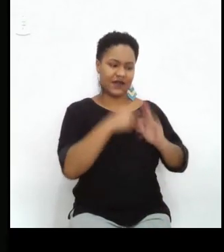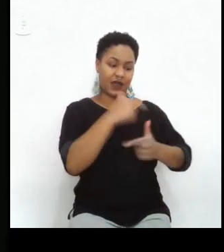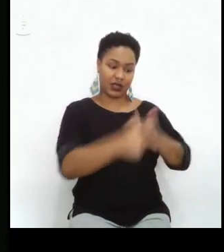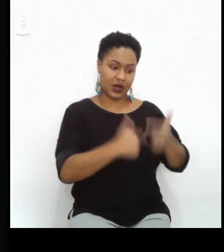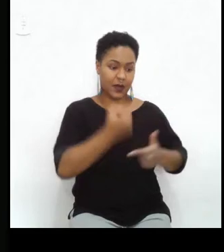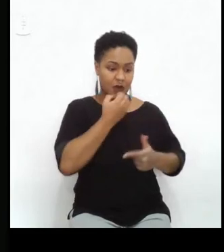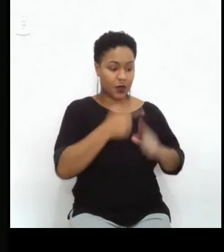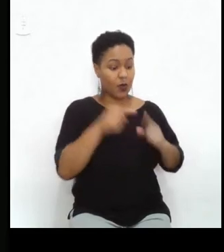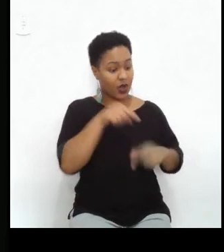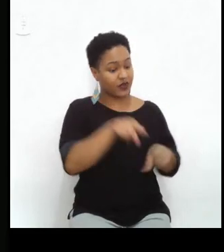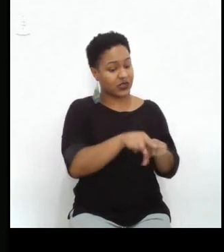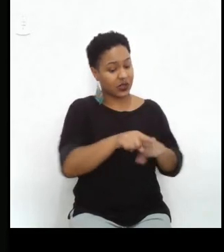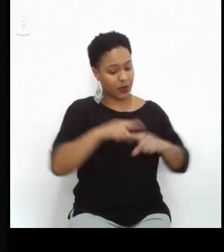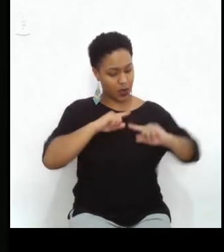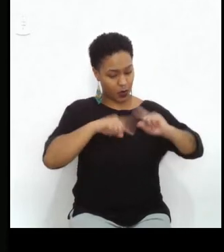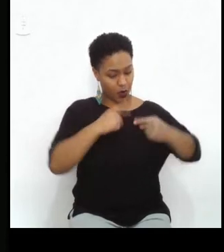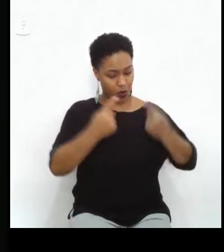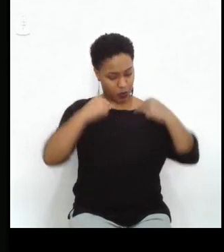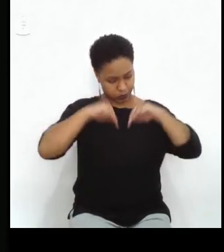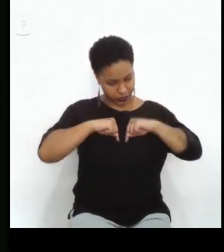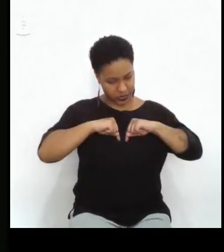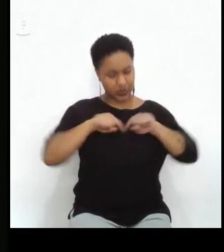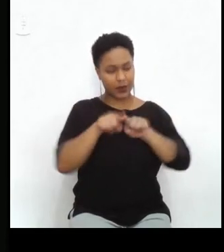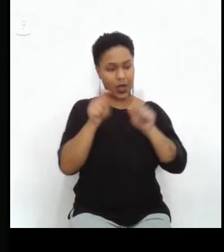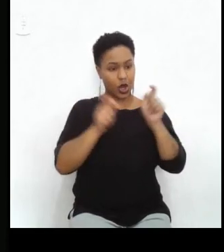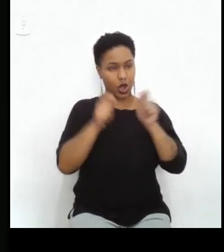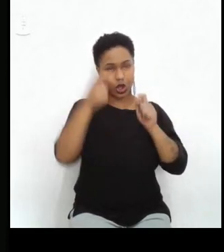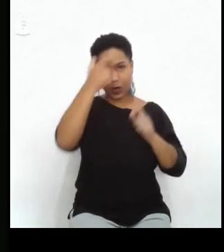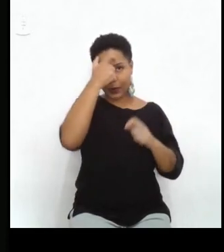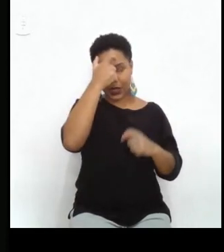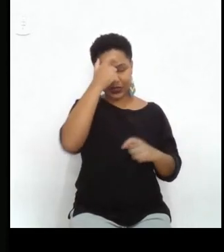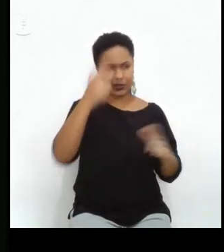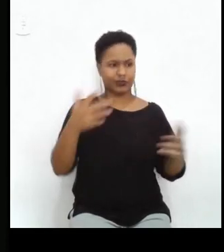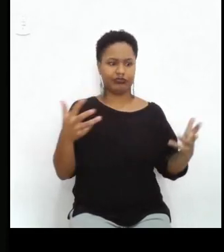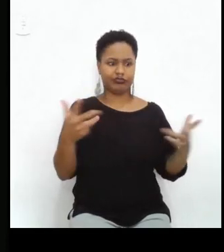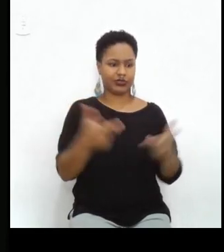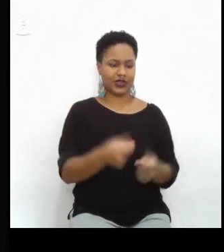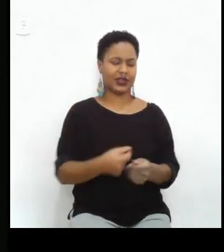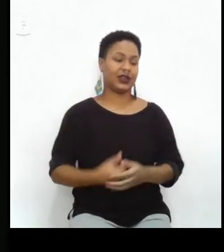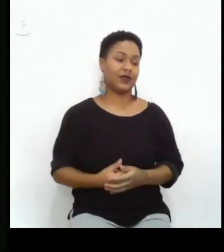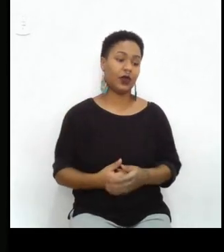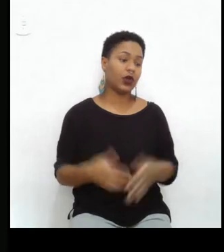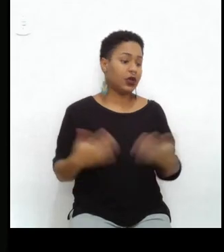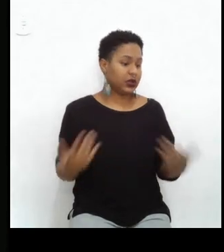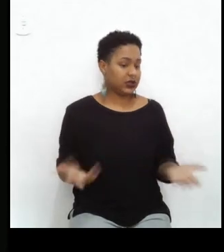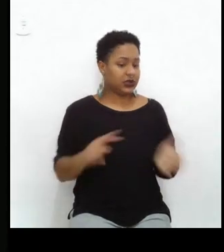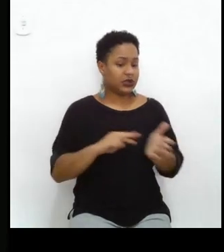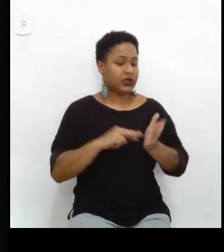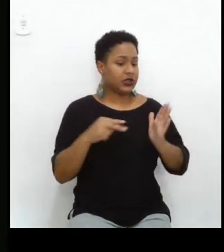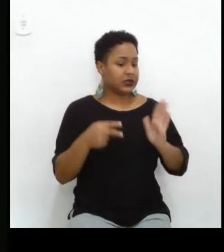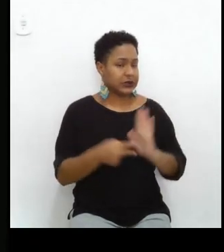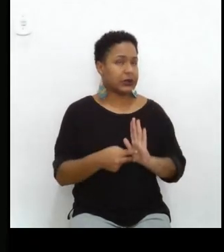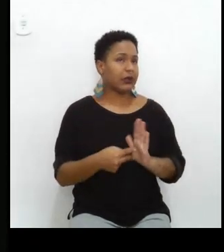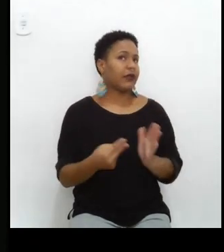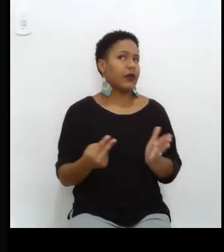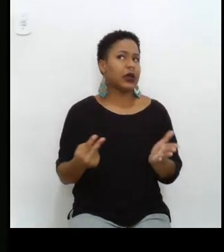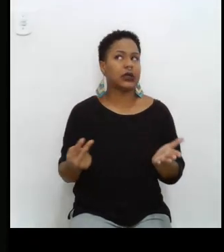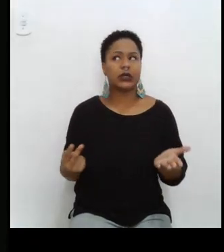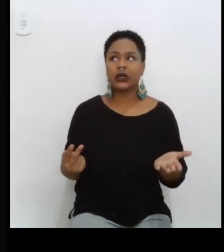que você tem metabolismo controle mental então incríveis Ah então quer dizer que um